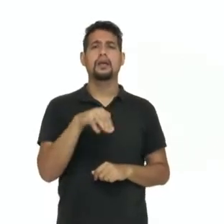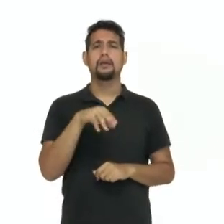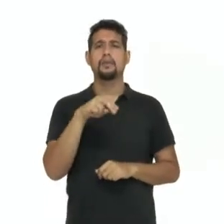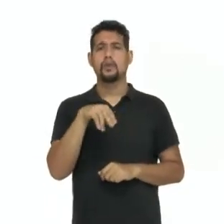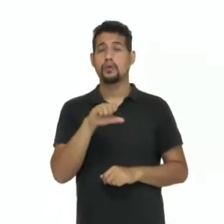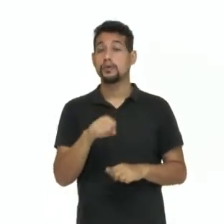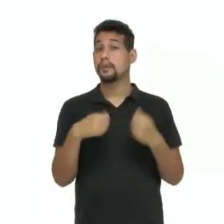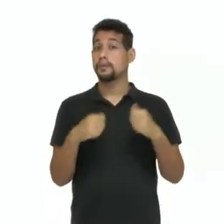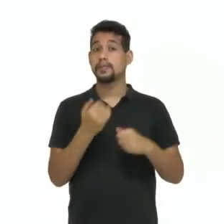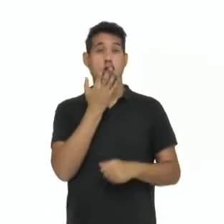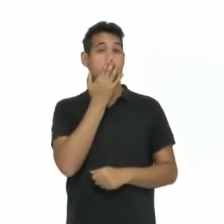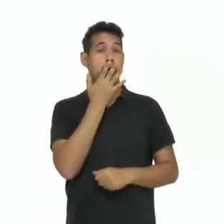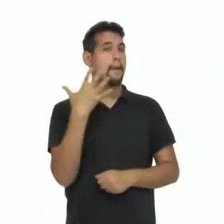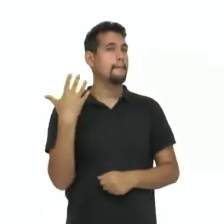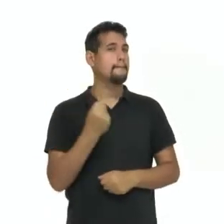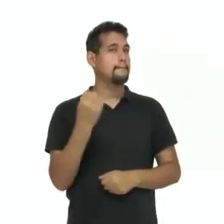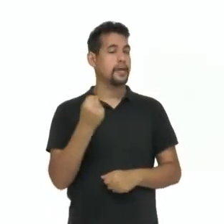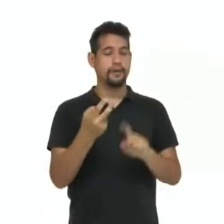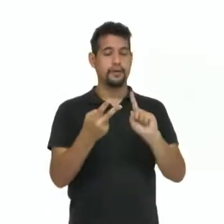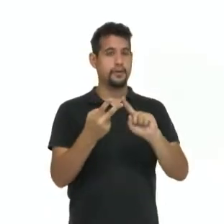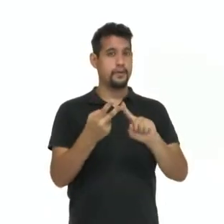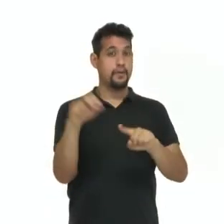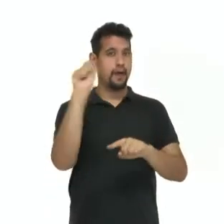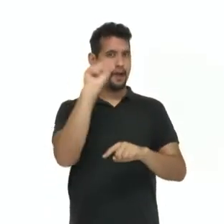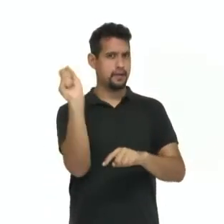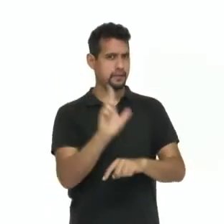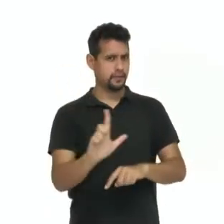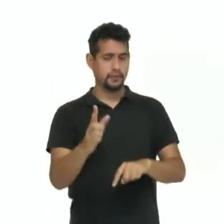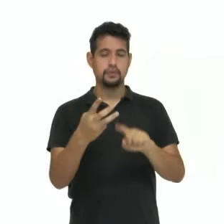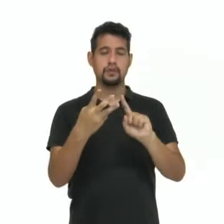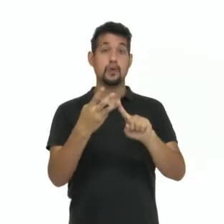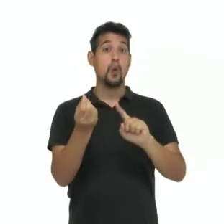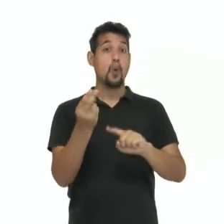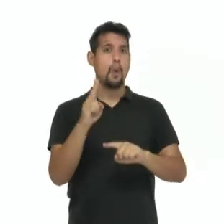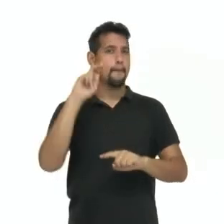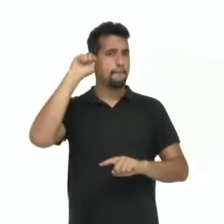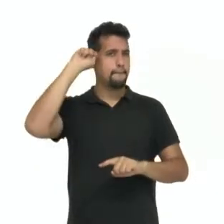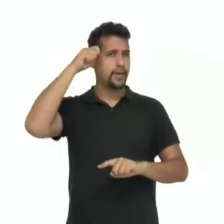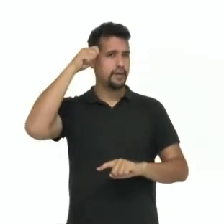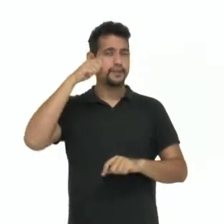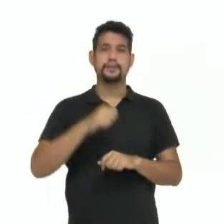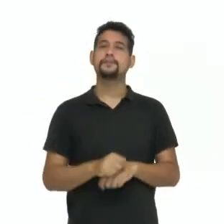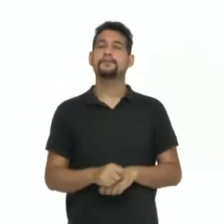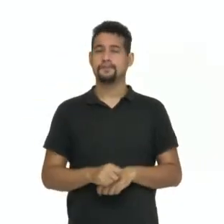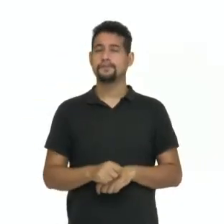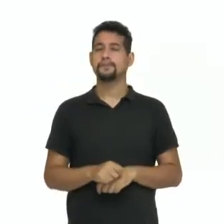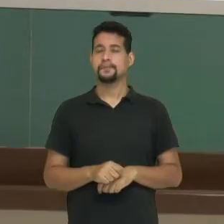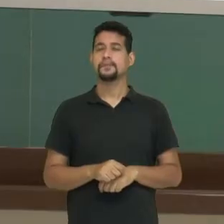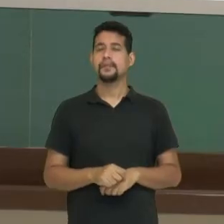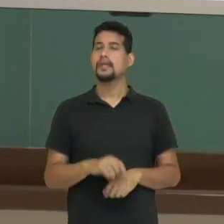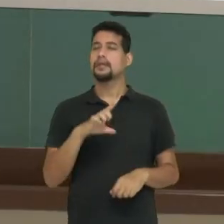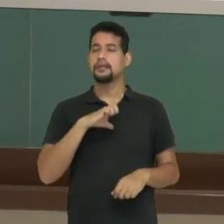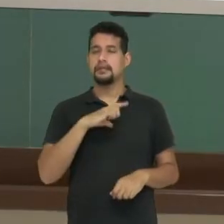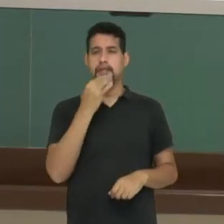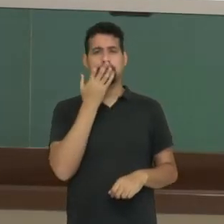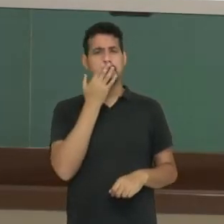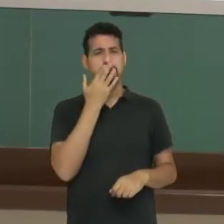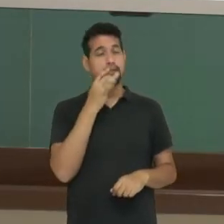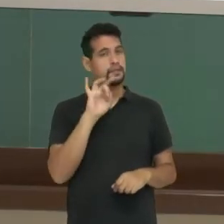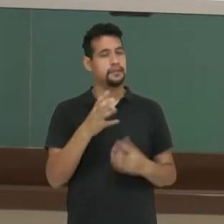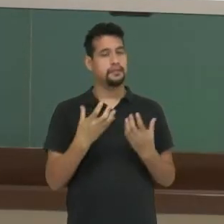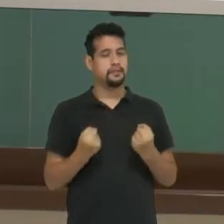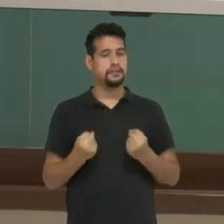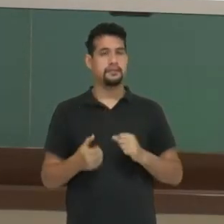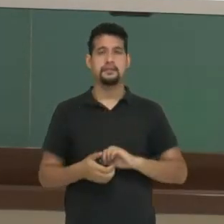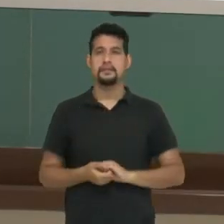nas cores branco, azul royal ou preto, impreterivelmente. Apenas essas cores são